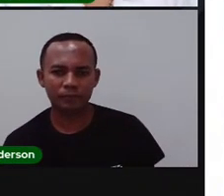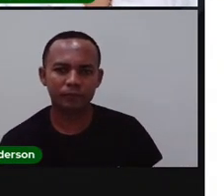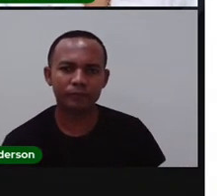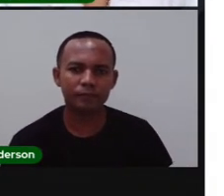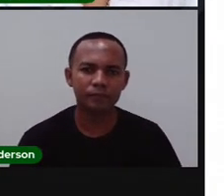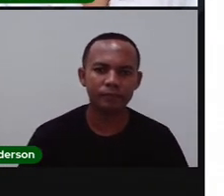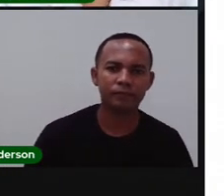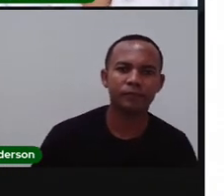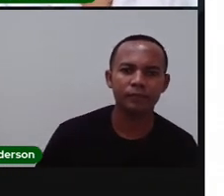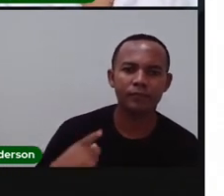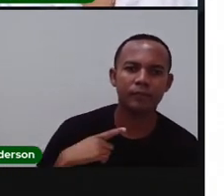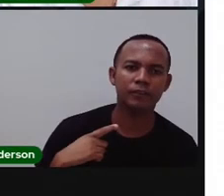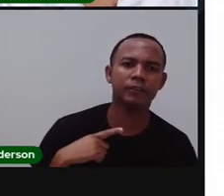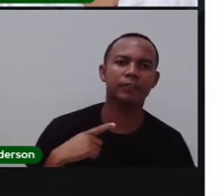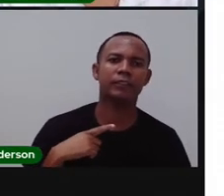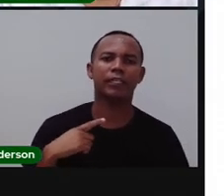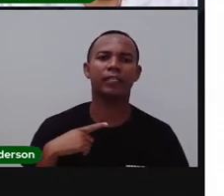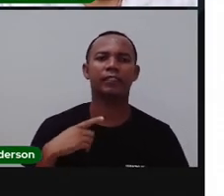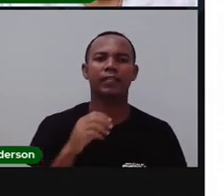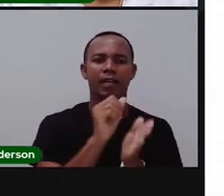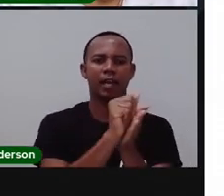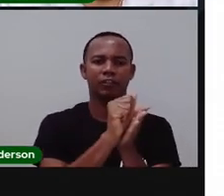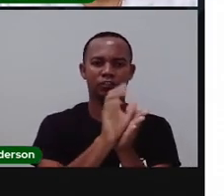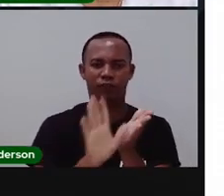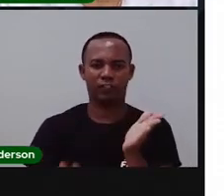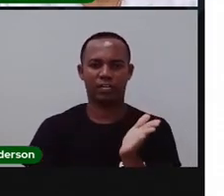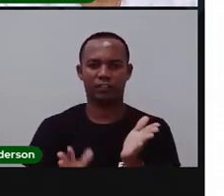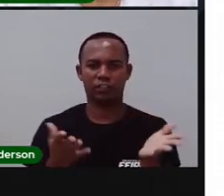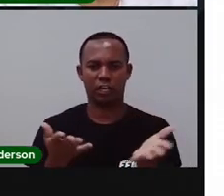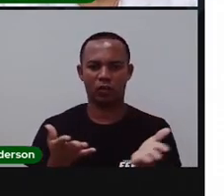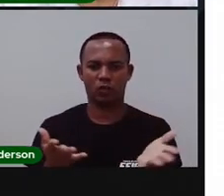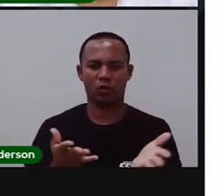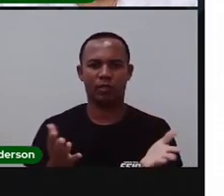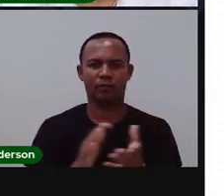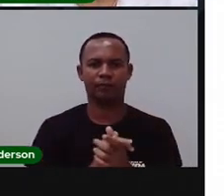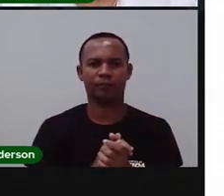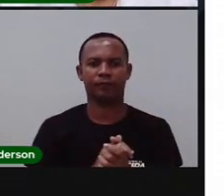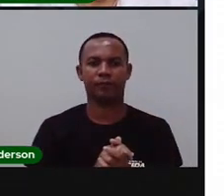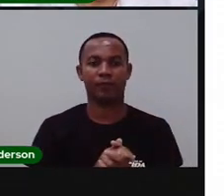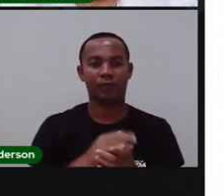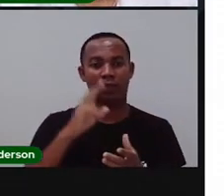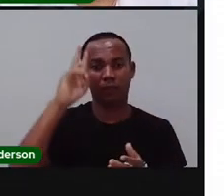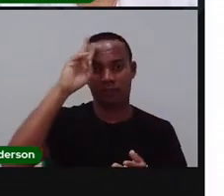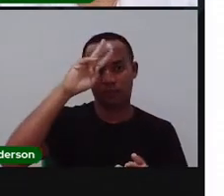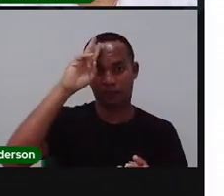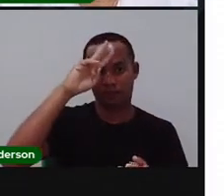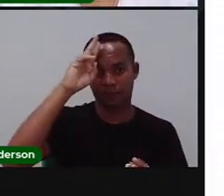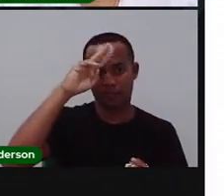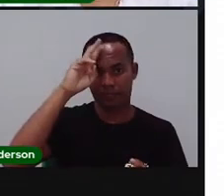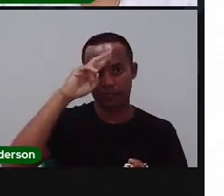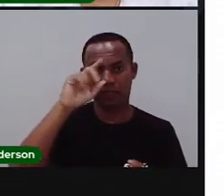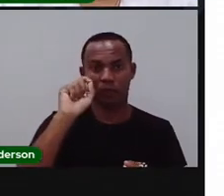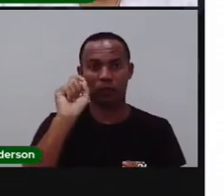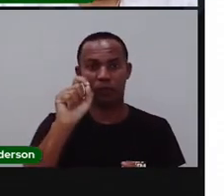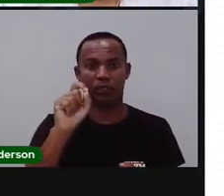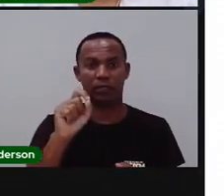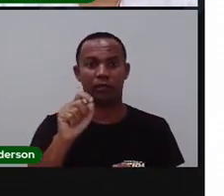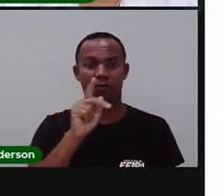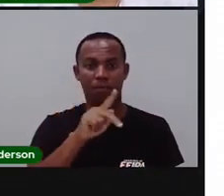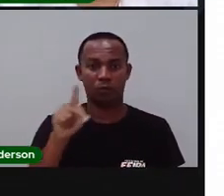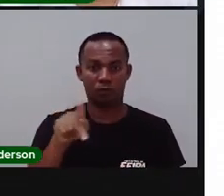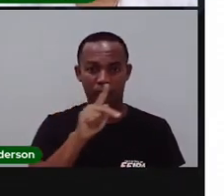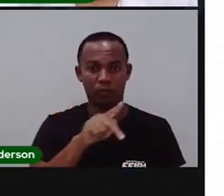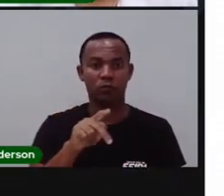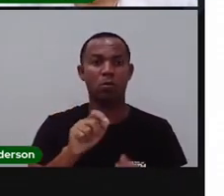tudo. E aí temos mais uma atividade, né? Mais uma vez, vou lembrar para vocês que o professor de vocês,